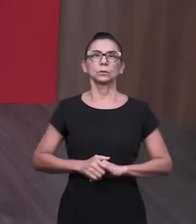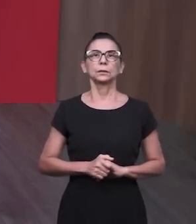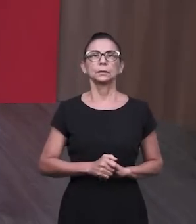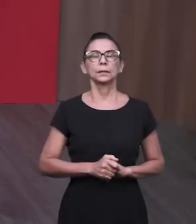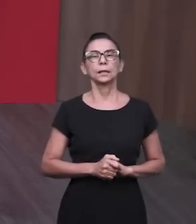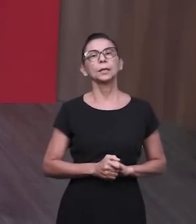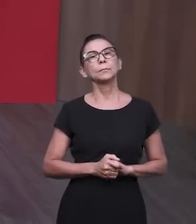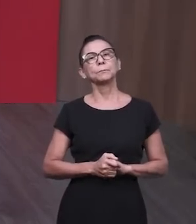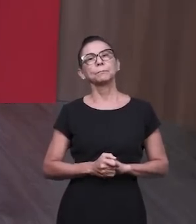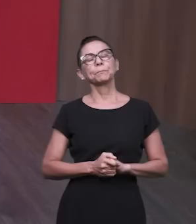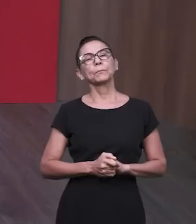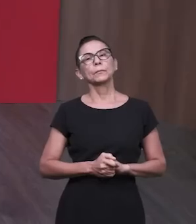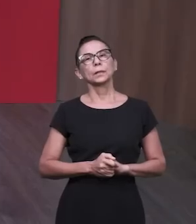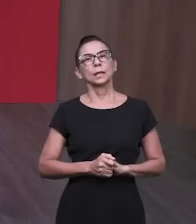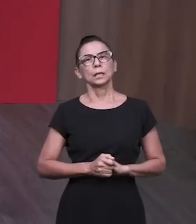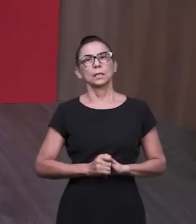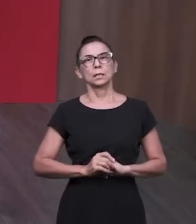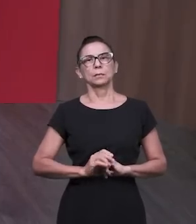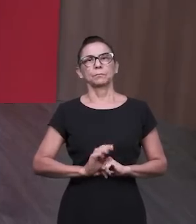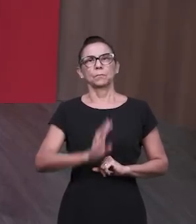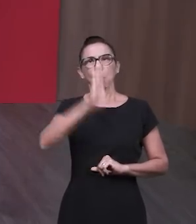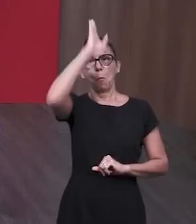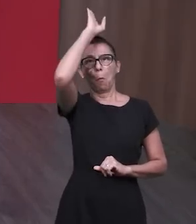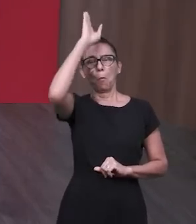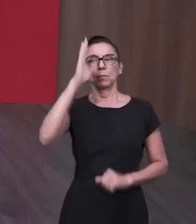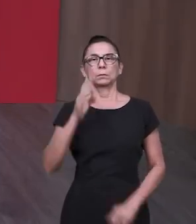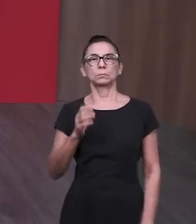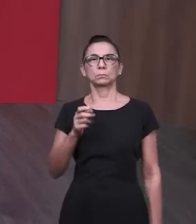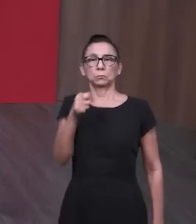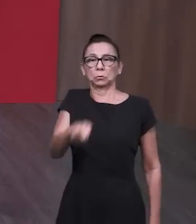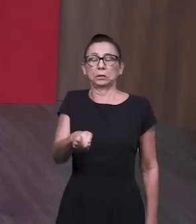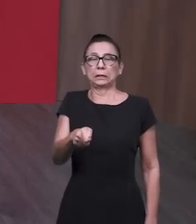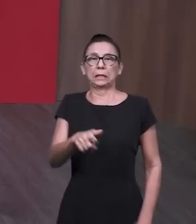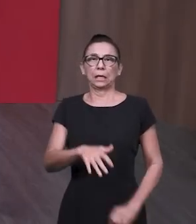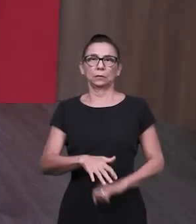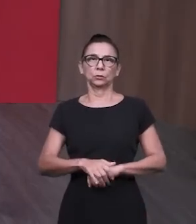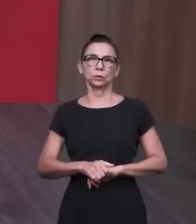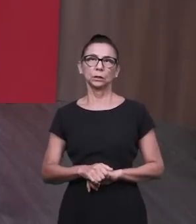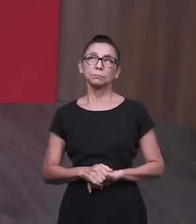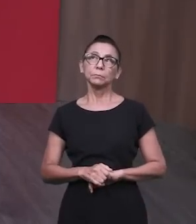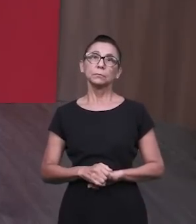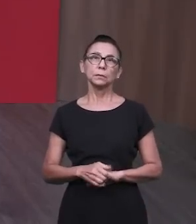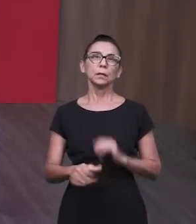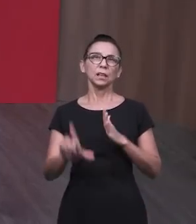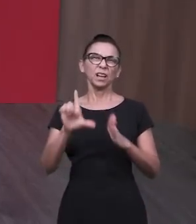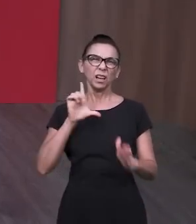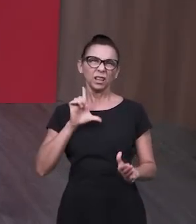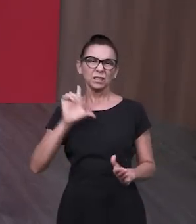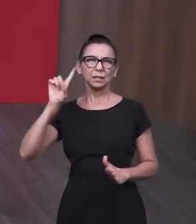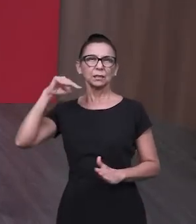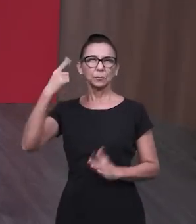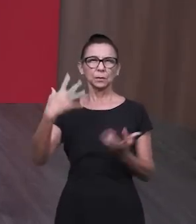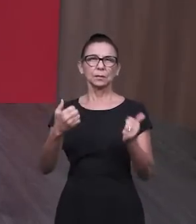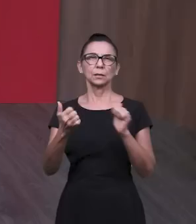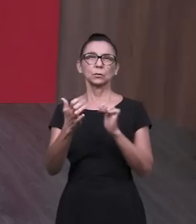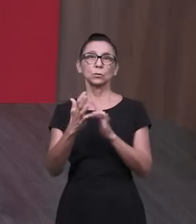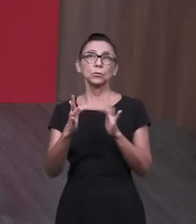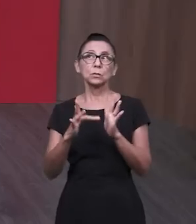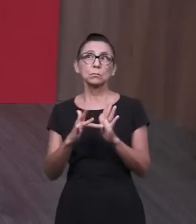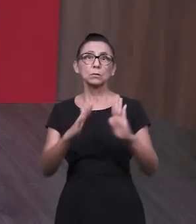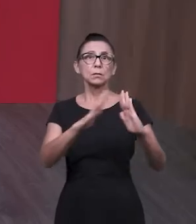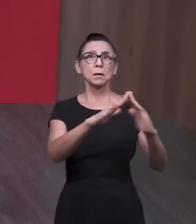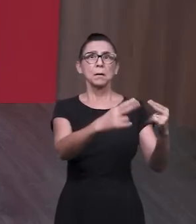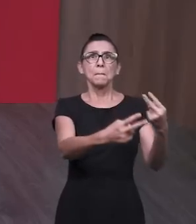romana. Ele é questionado sobre a razão da sua esperança, estava preso, era ali uma corte de pessoas